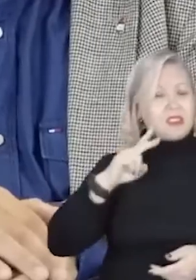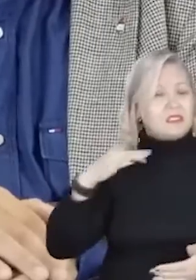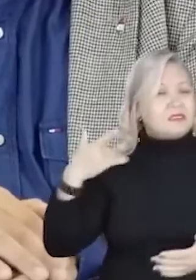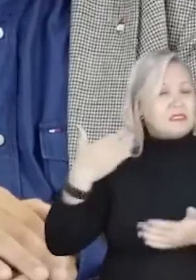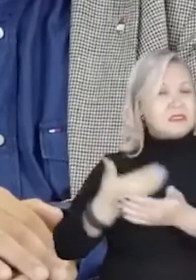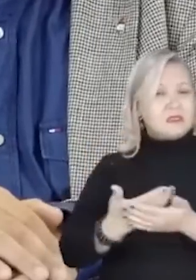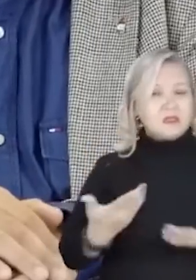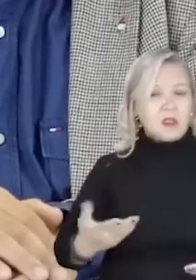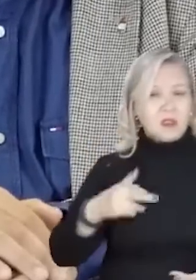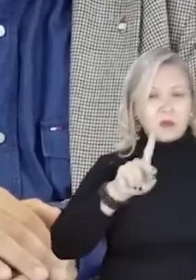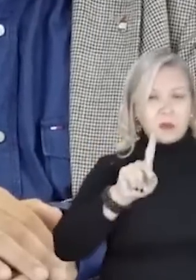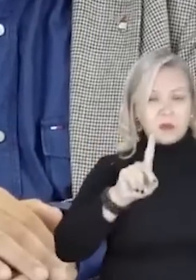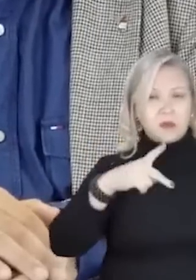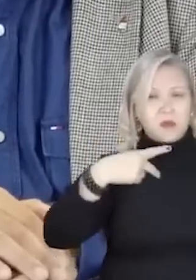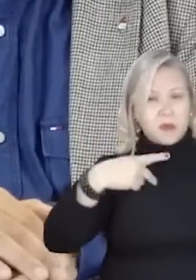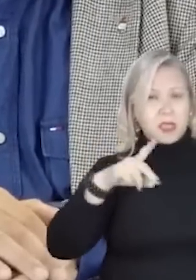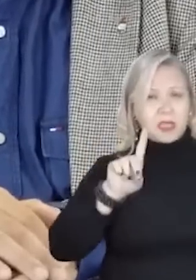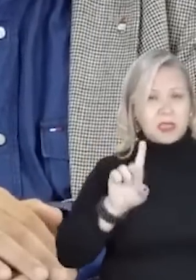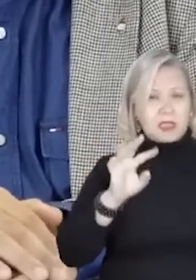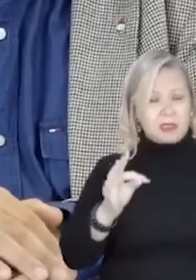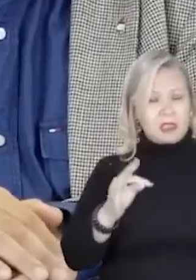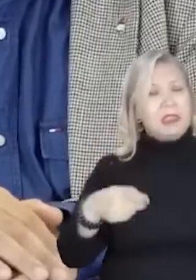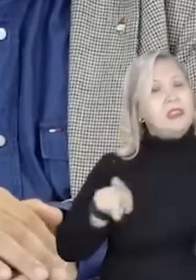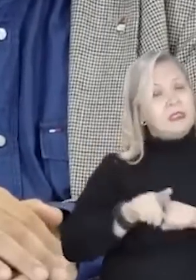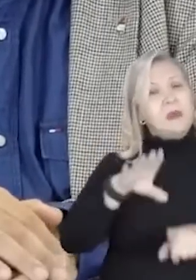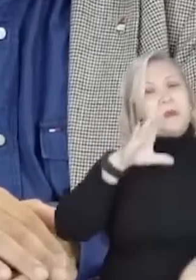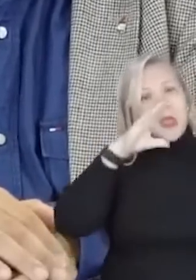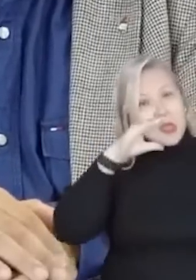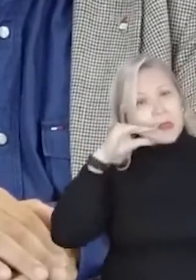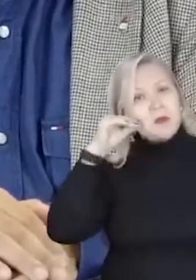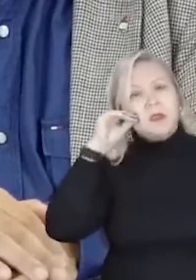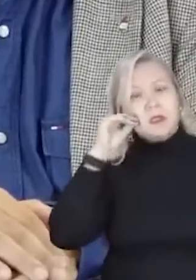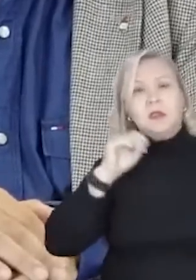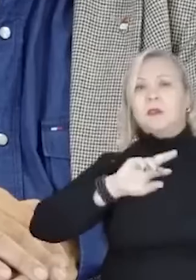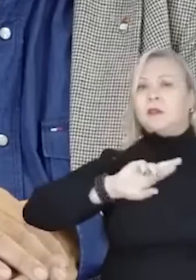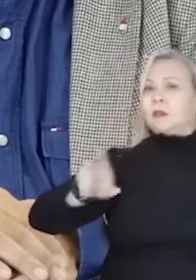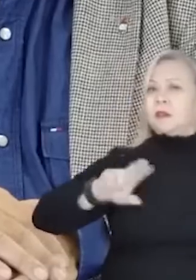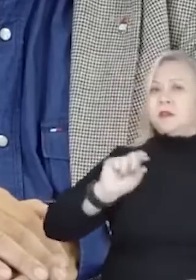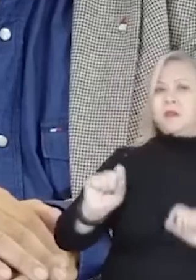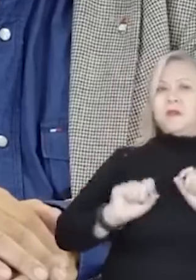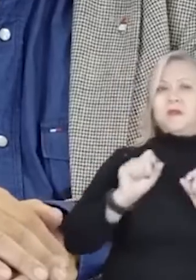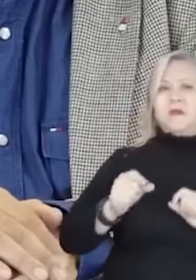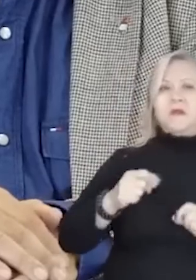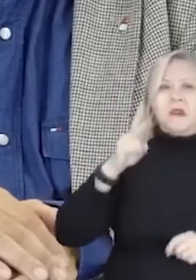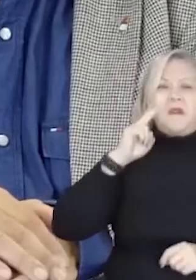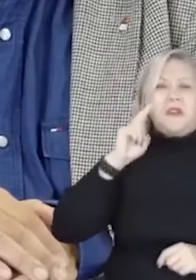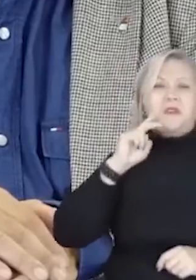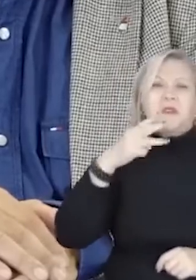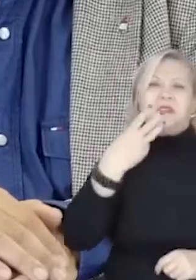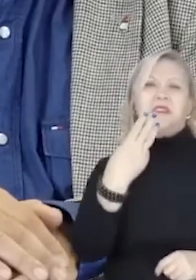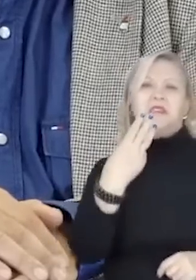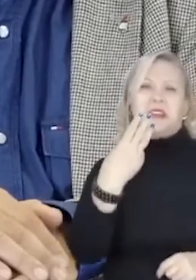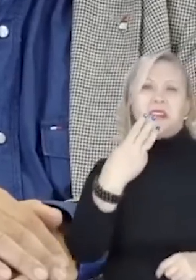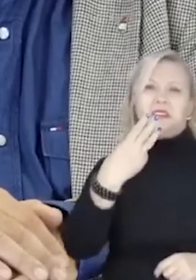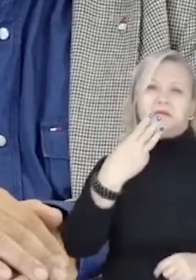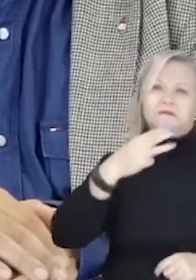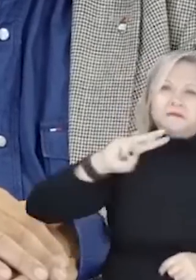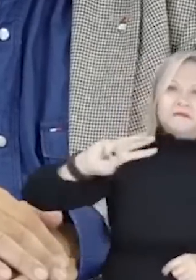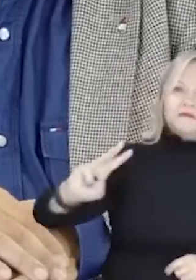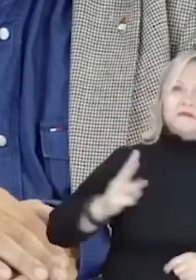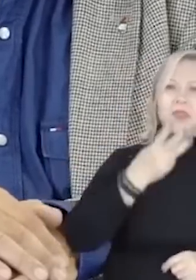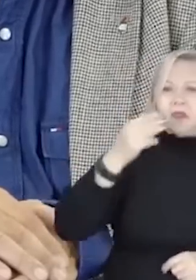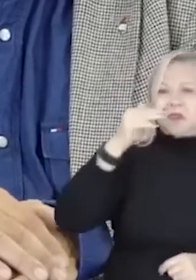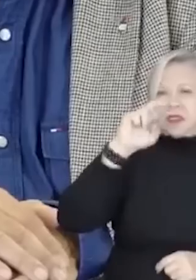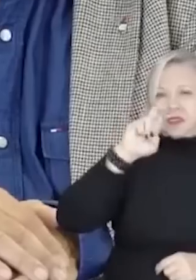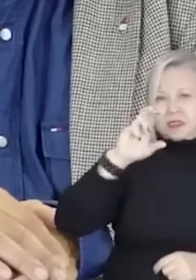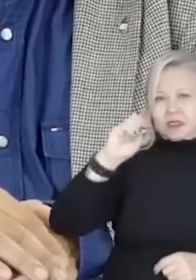também a história do Ciro, sabe, não é uma história de 3,5% de voto. O Ciro vale muito mais do que isso, é mais importante que